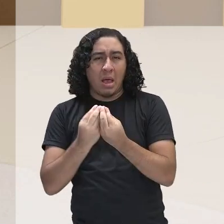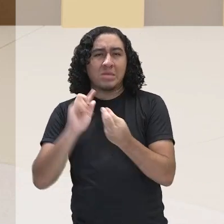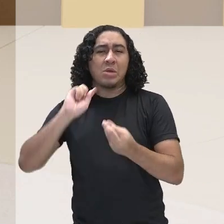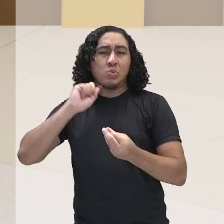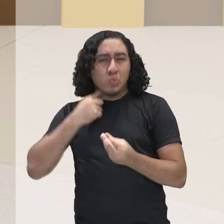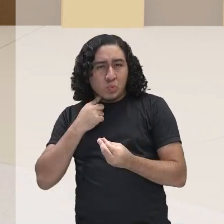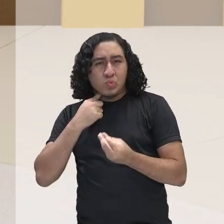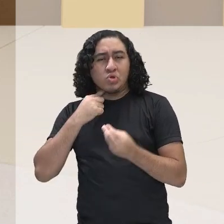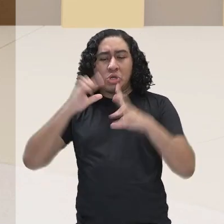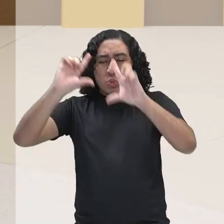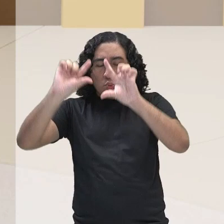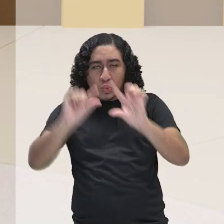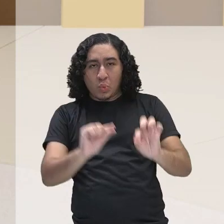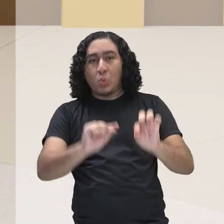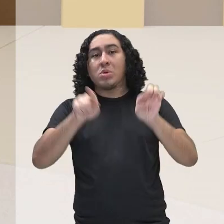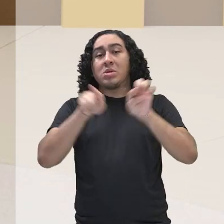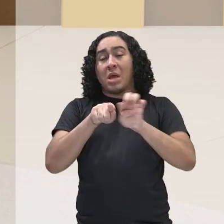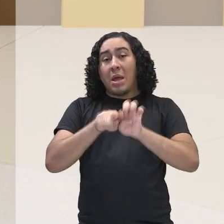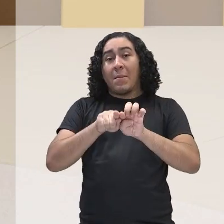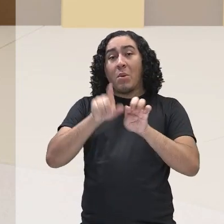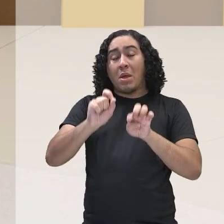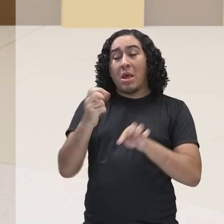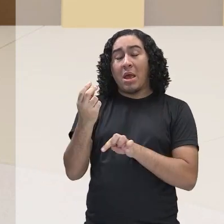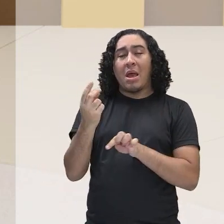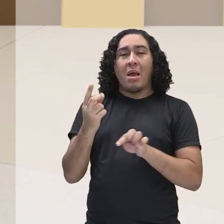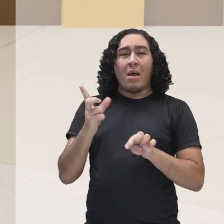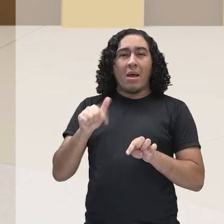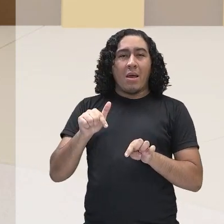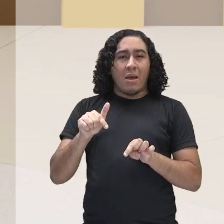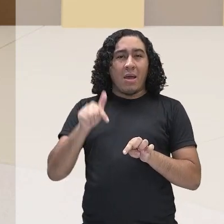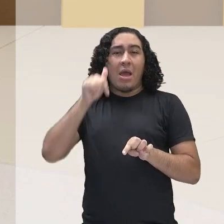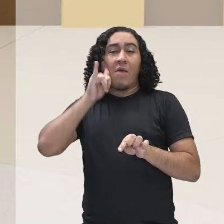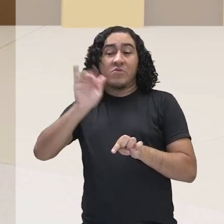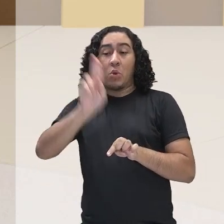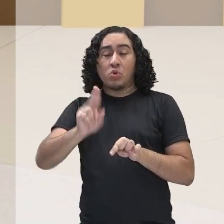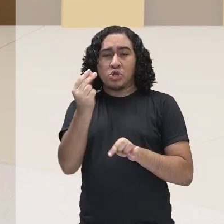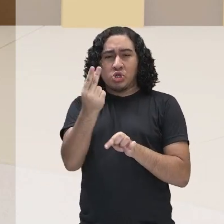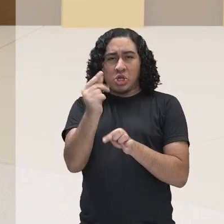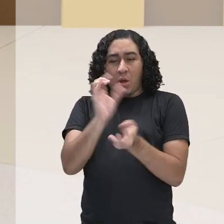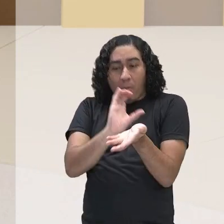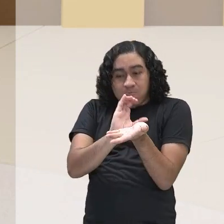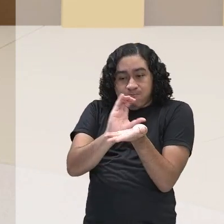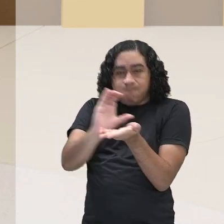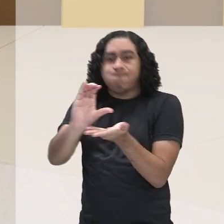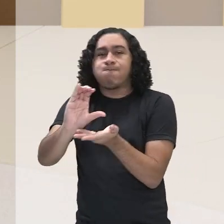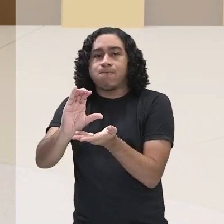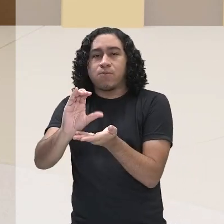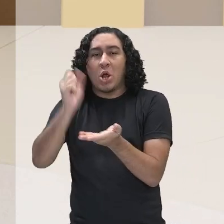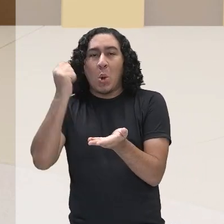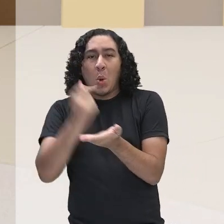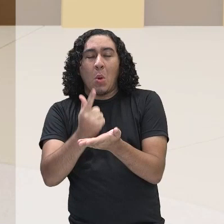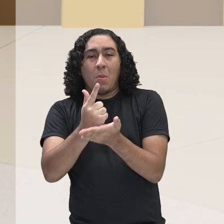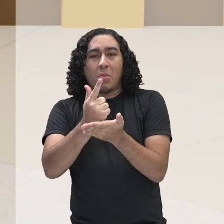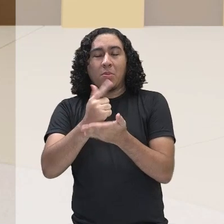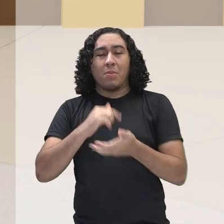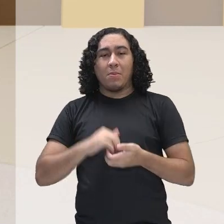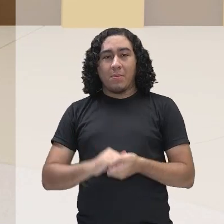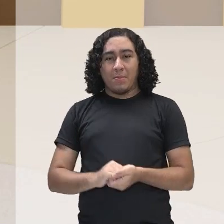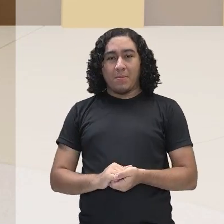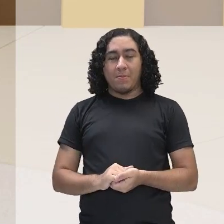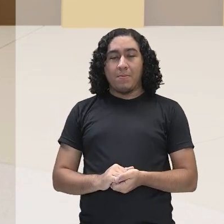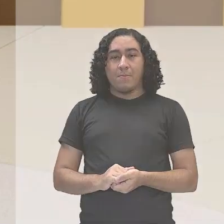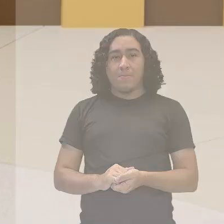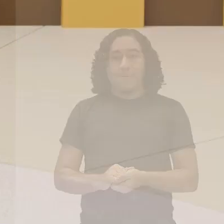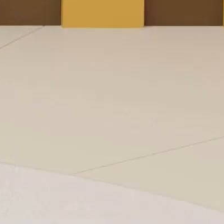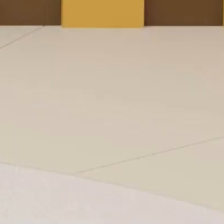claro, vão economizar aí bastante recursos financeiros na compra desse combustível, né? E a